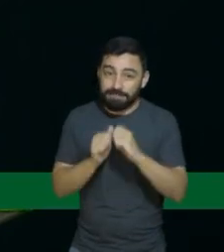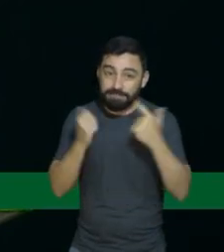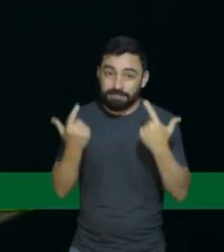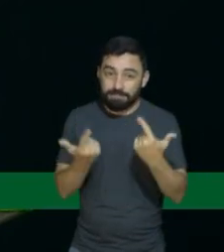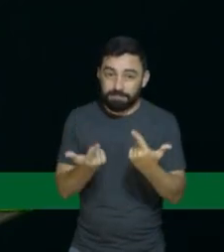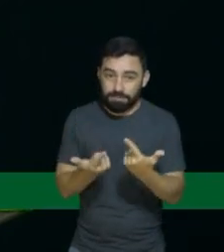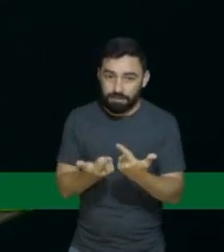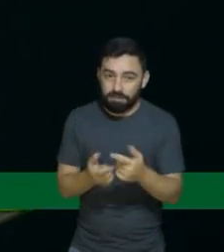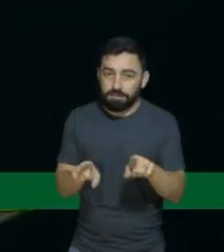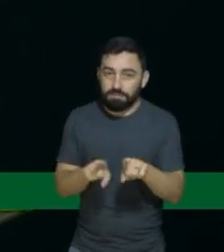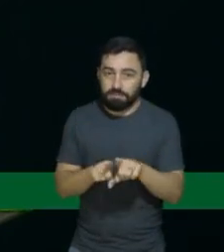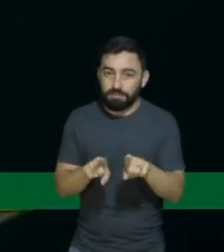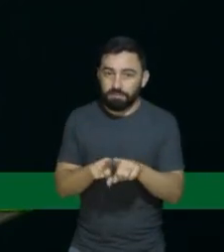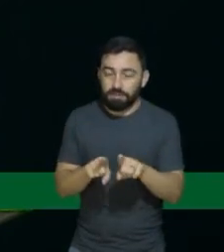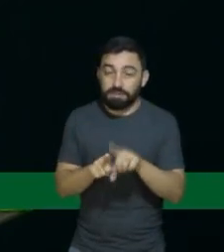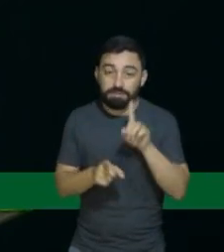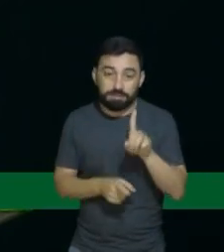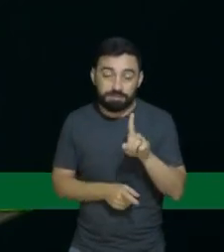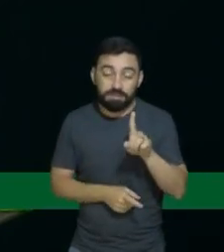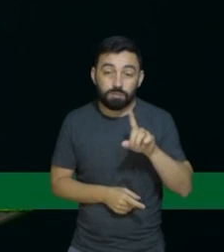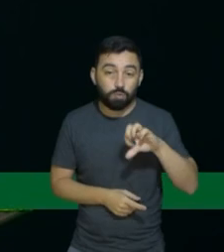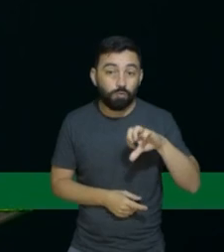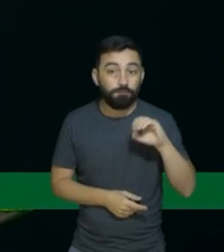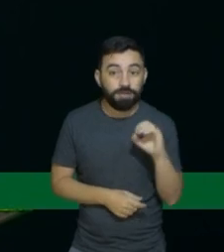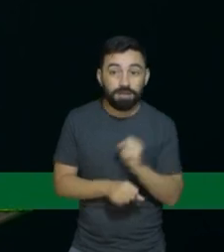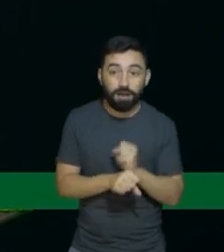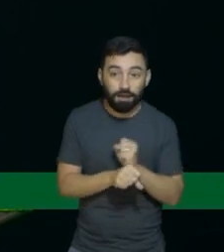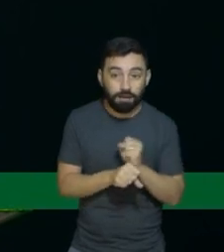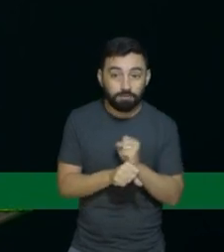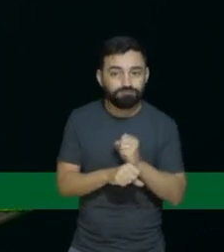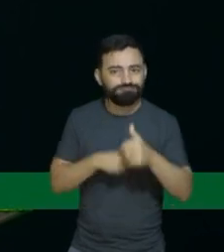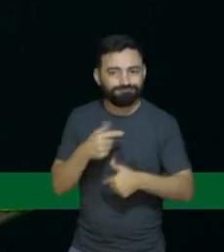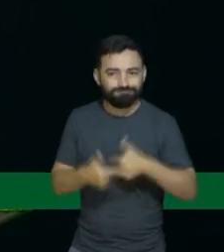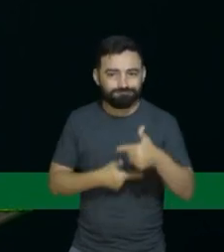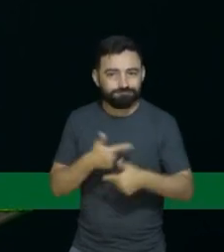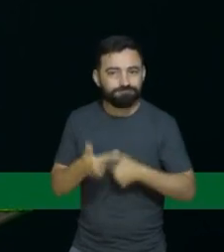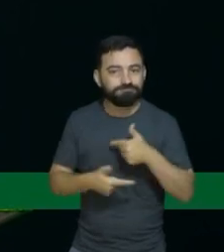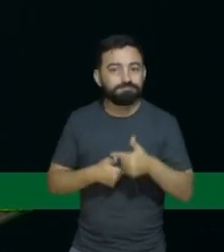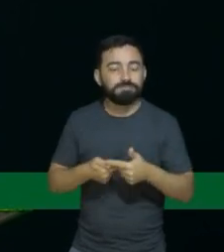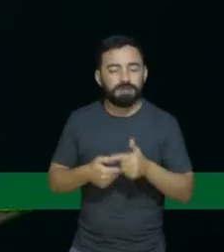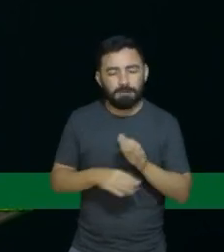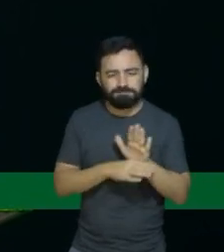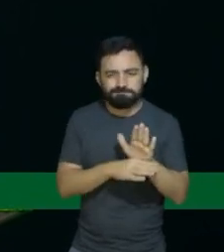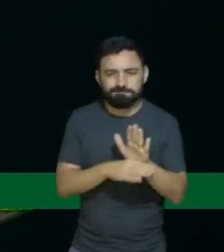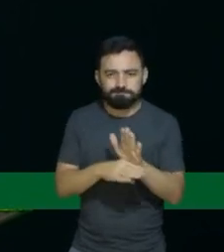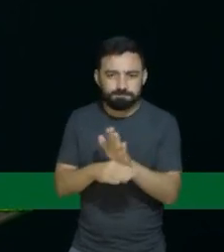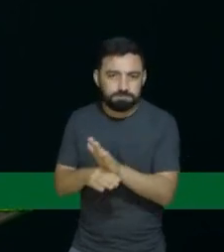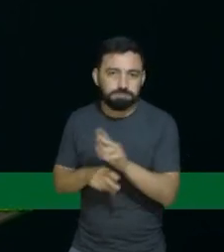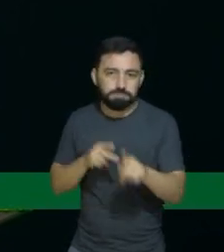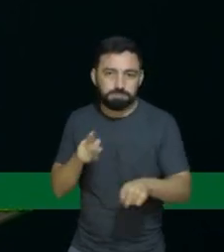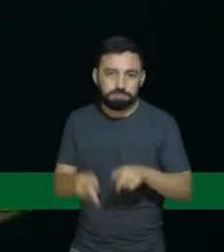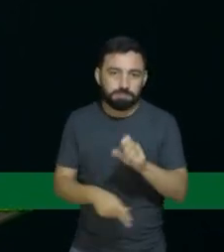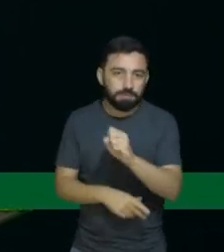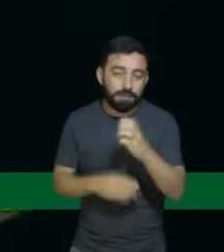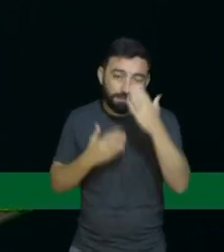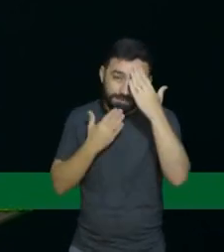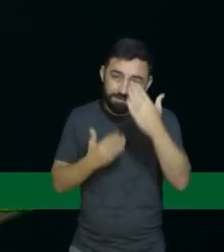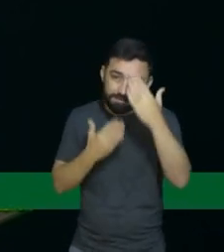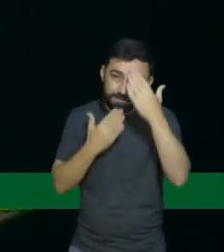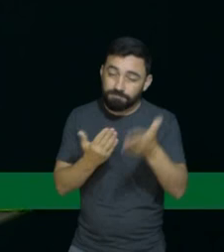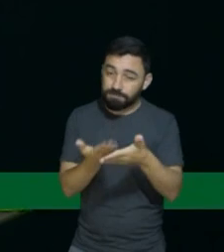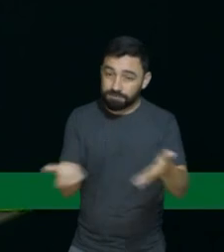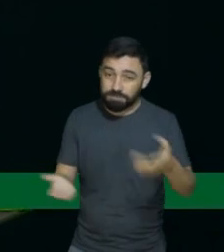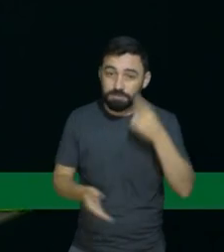Legislativa pelos 190 anos de trabalhos prestados ao povo Catarinense agradecer a presença de todos os